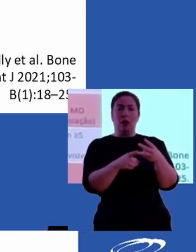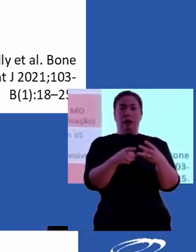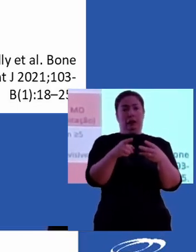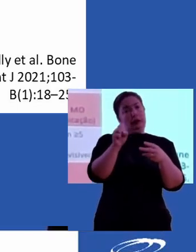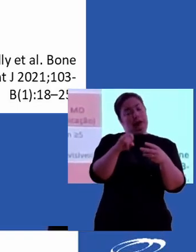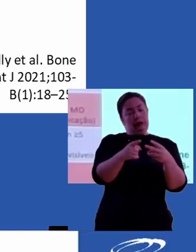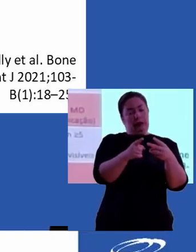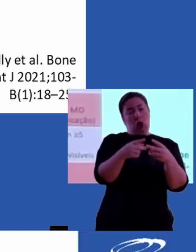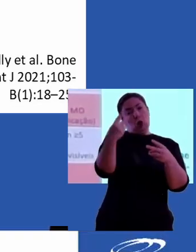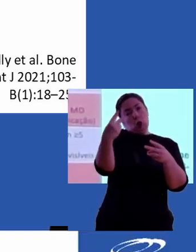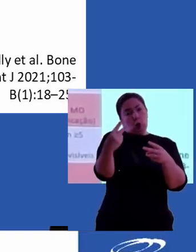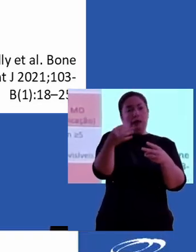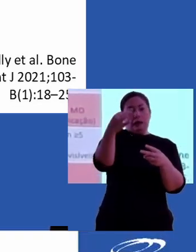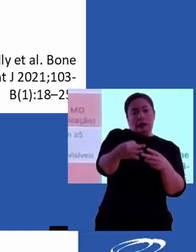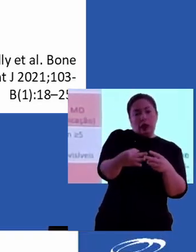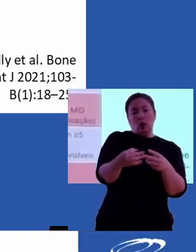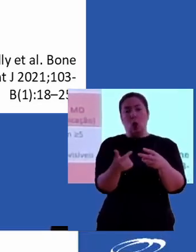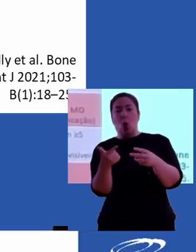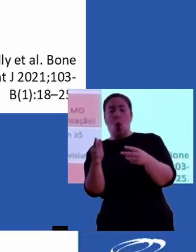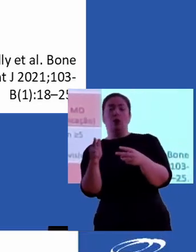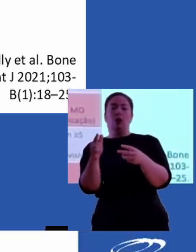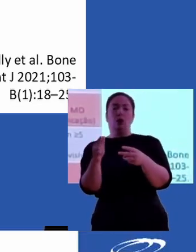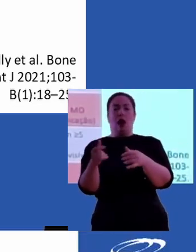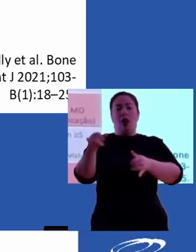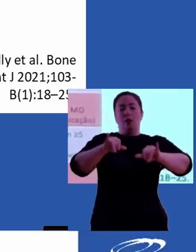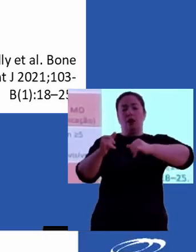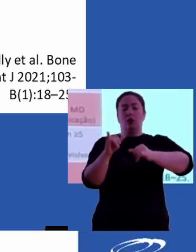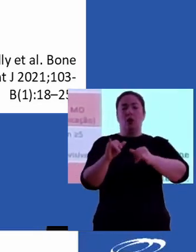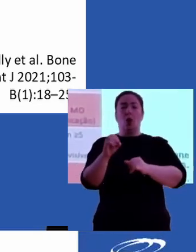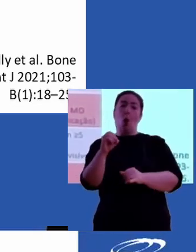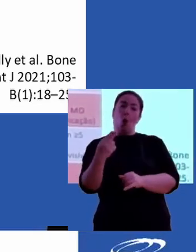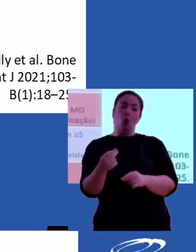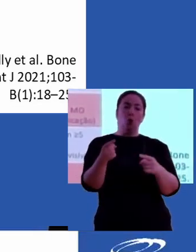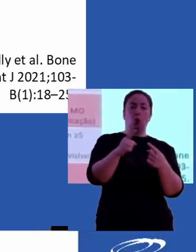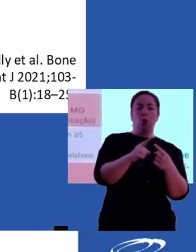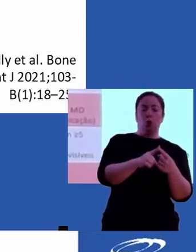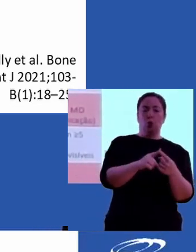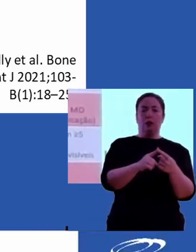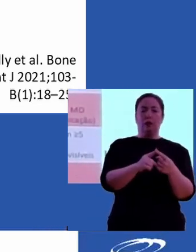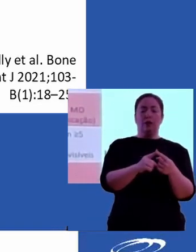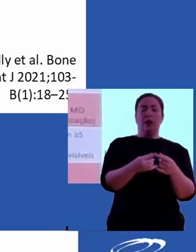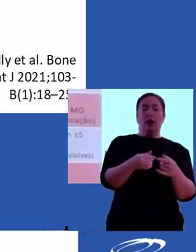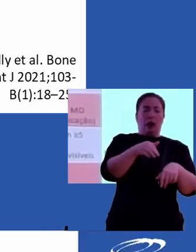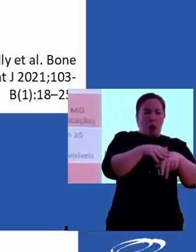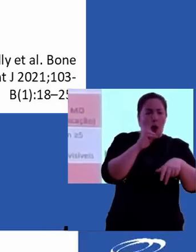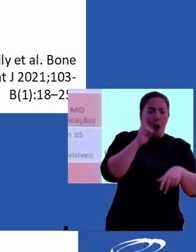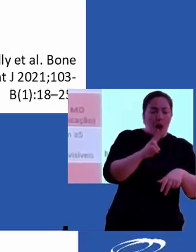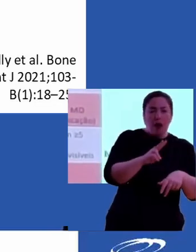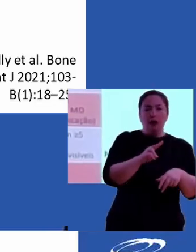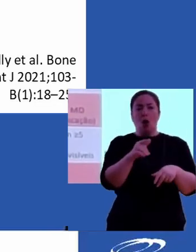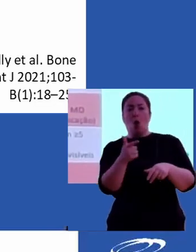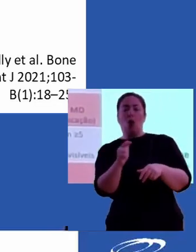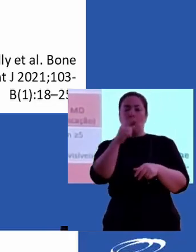sendo um do critério clínico e outro do critério laboratorial, ou um do clínico e um do critério de imagem, ou pode